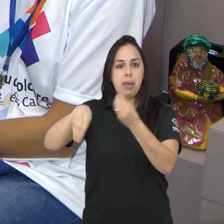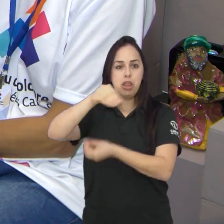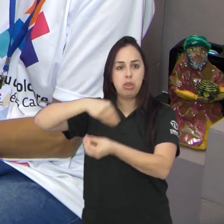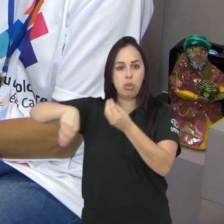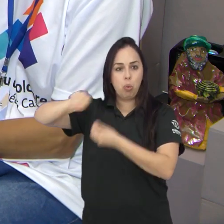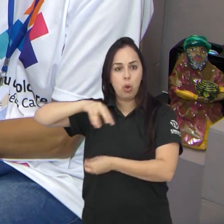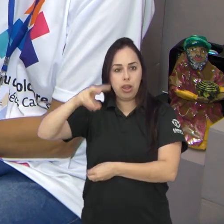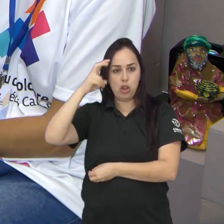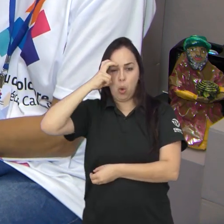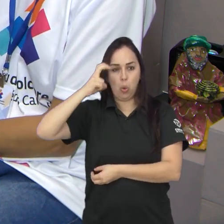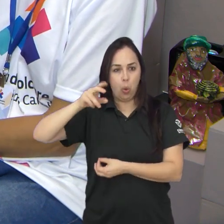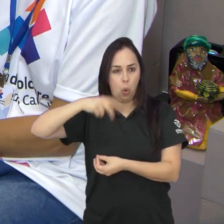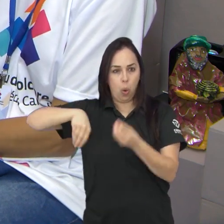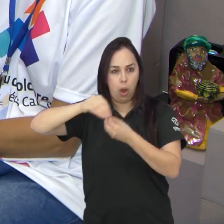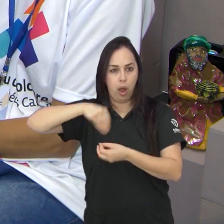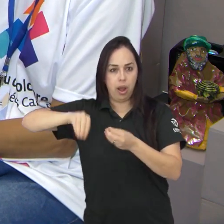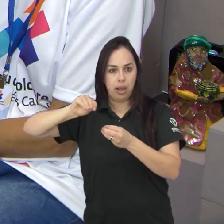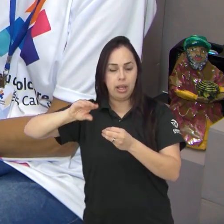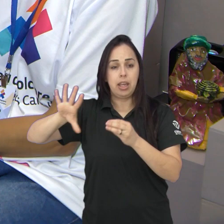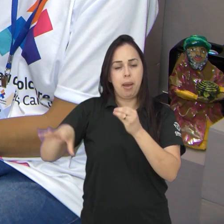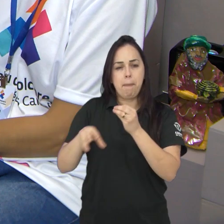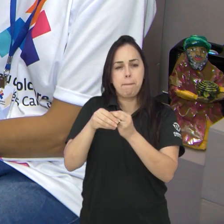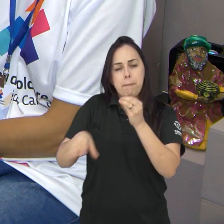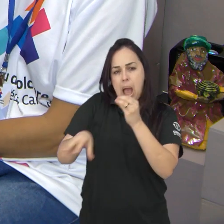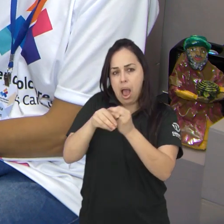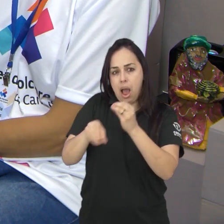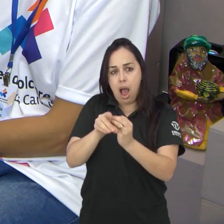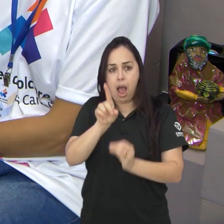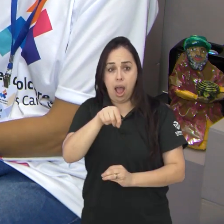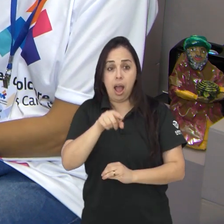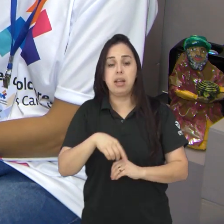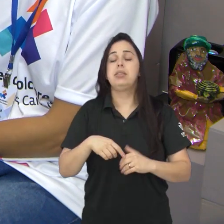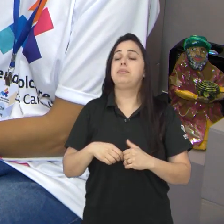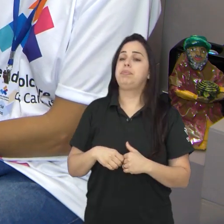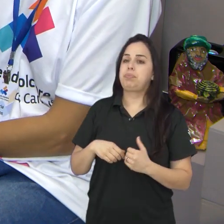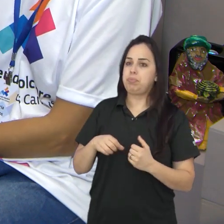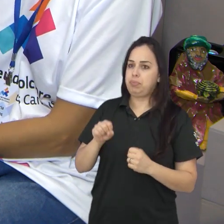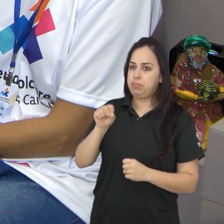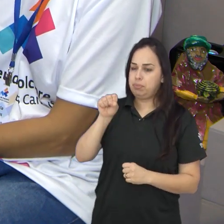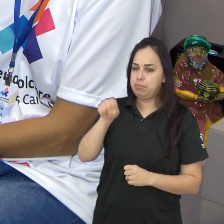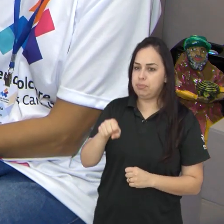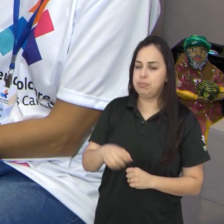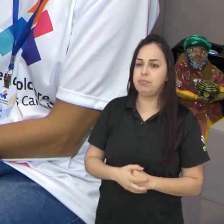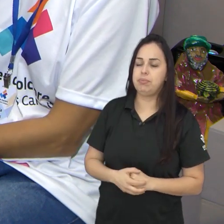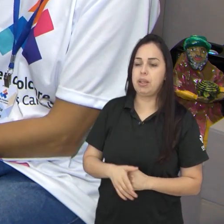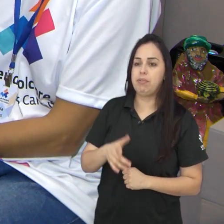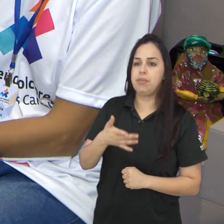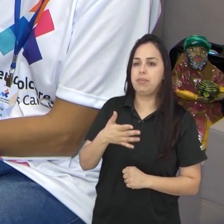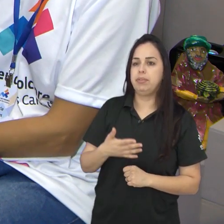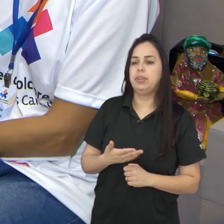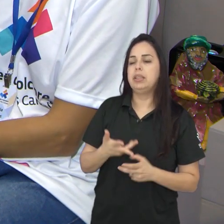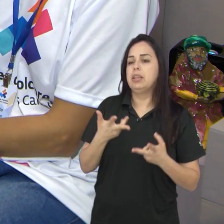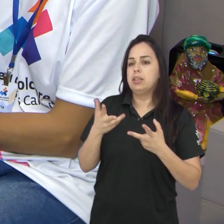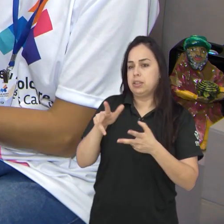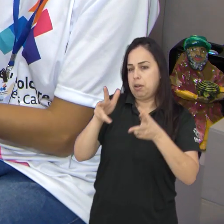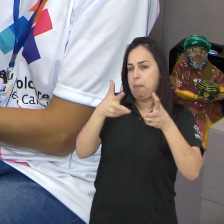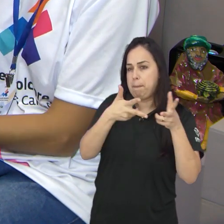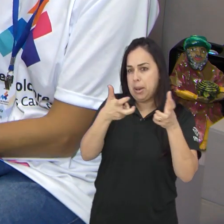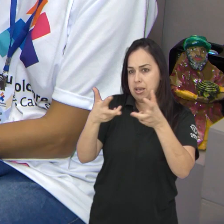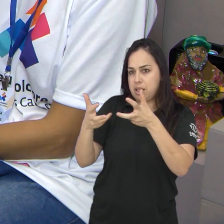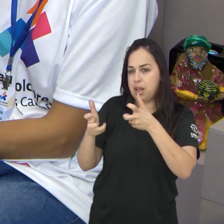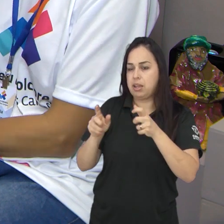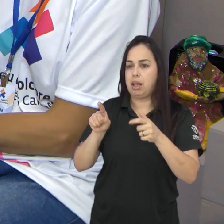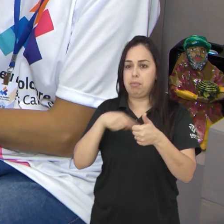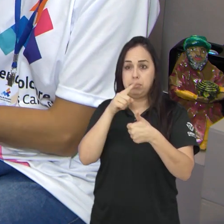dessas demais culturas que agregaram. Exatamente. Isso a gente repara, você vai perceber isso